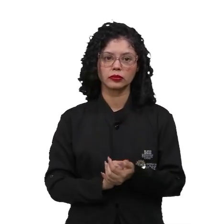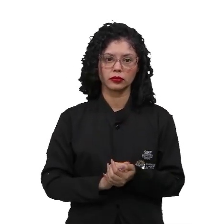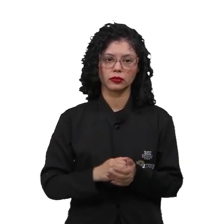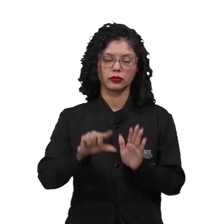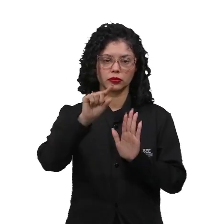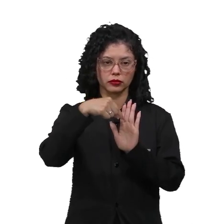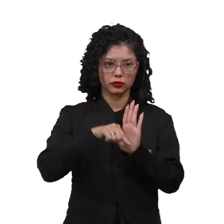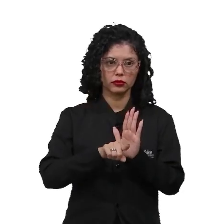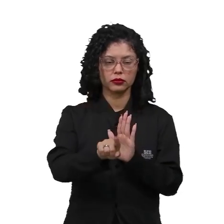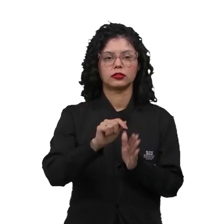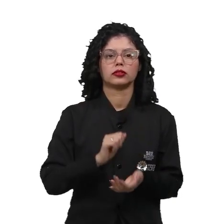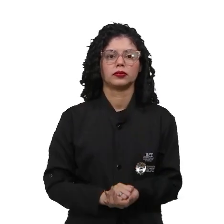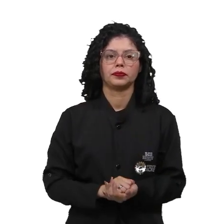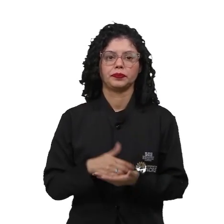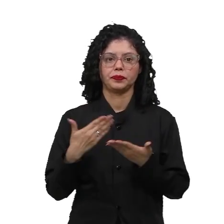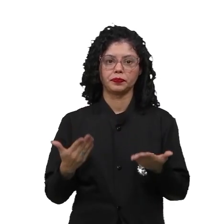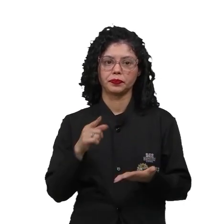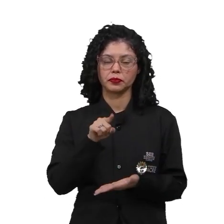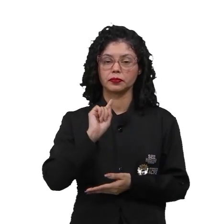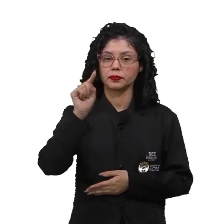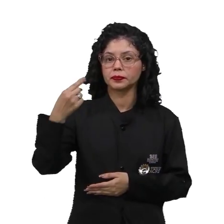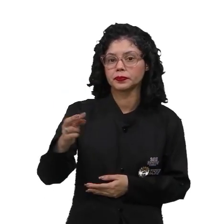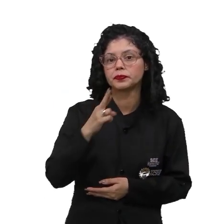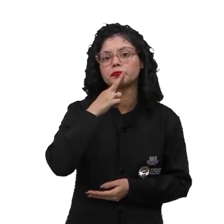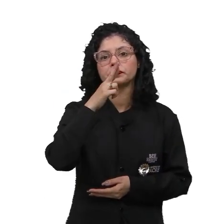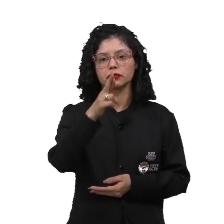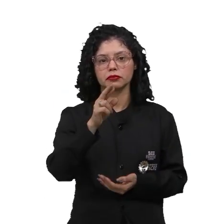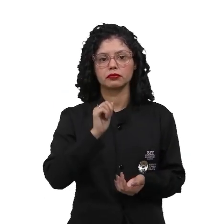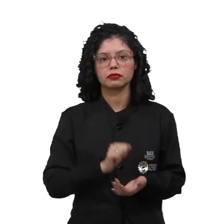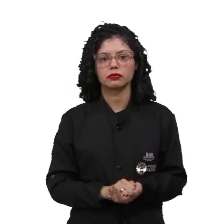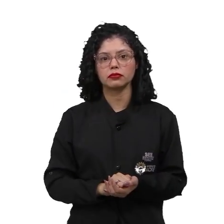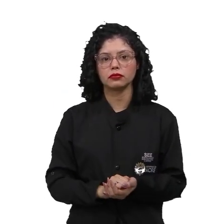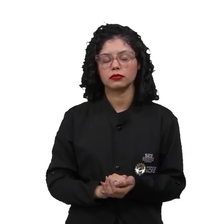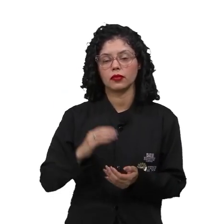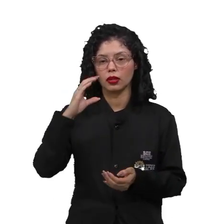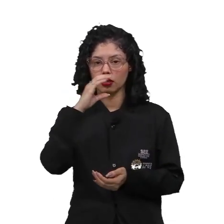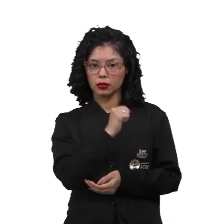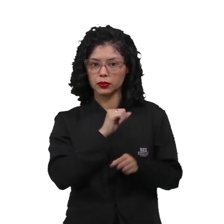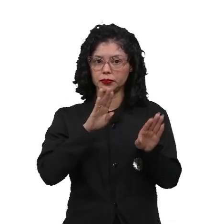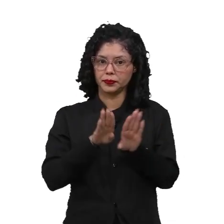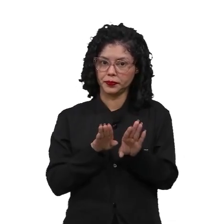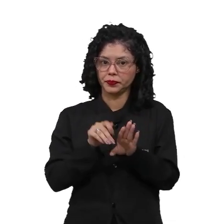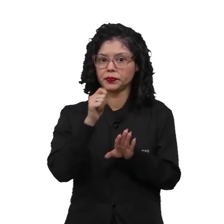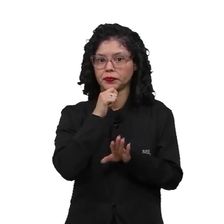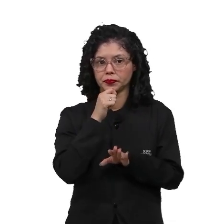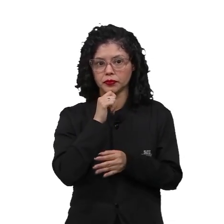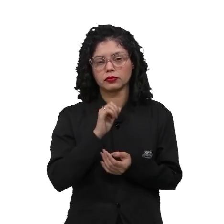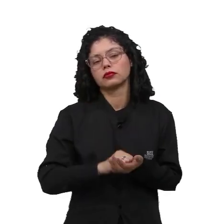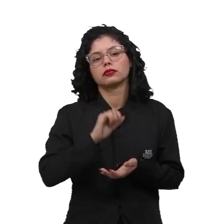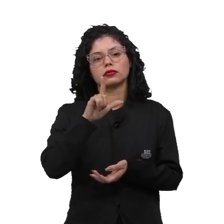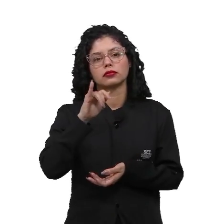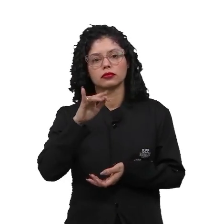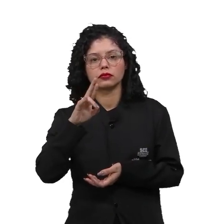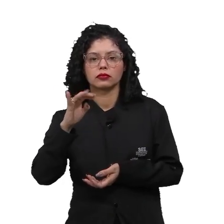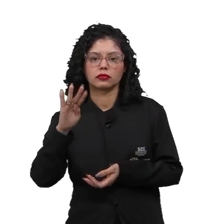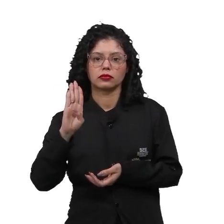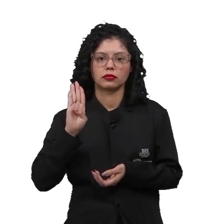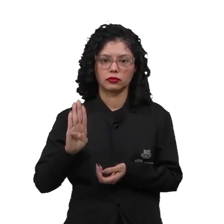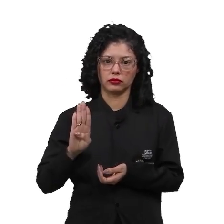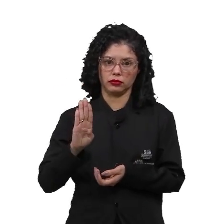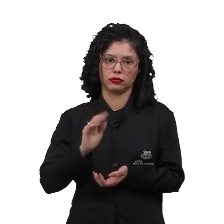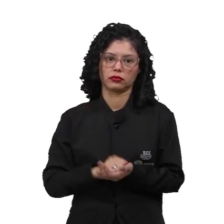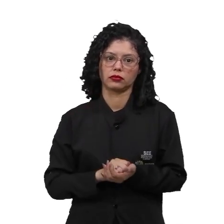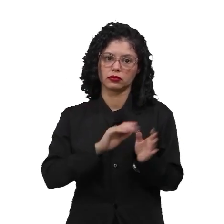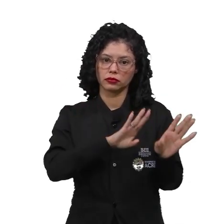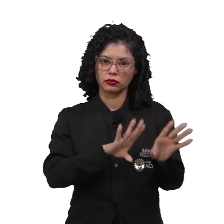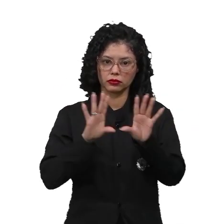imunidade humoral? Né? Então, é aquela resposta imunológica mediada ali, né, pelos linfócitos B